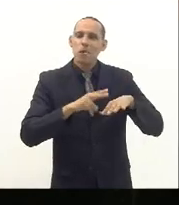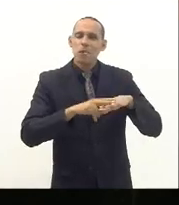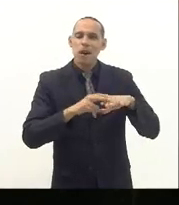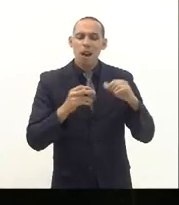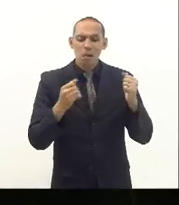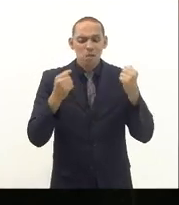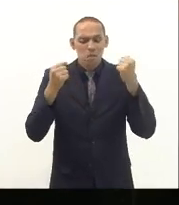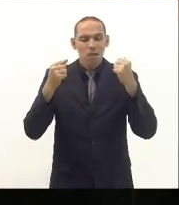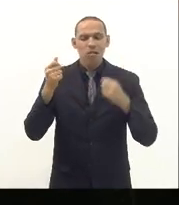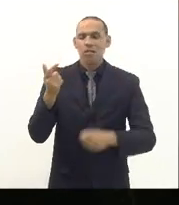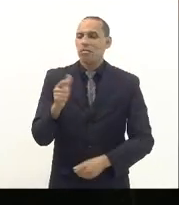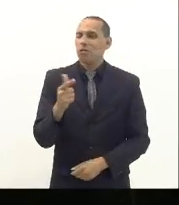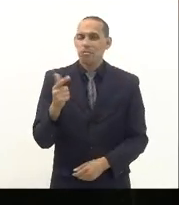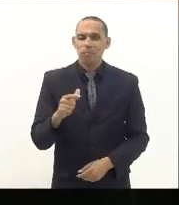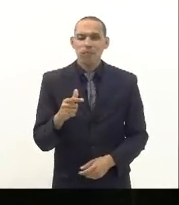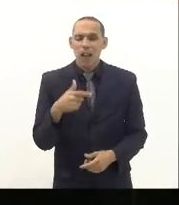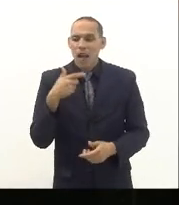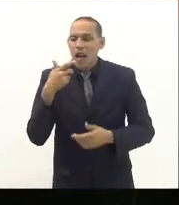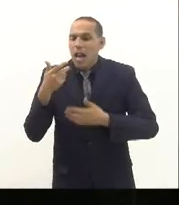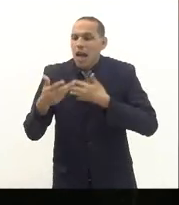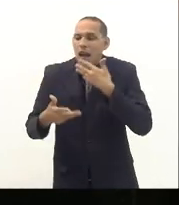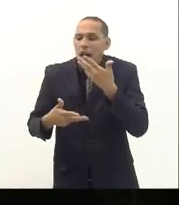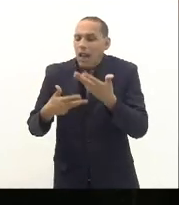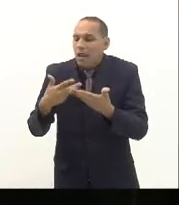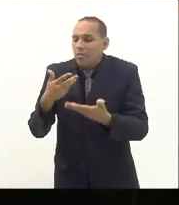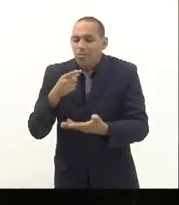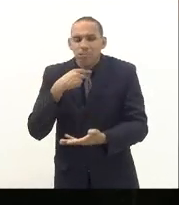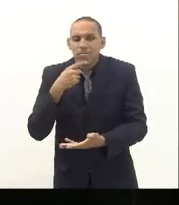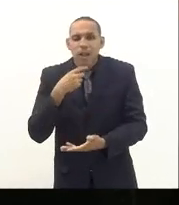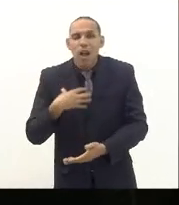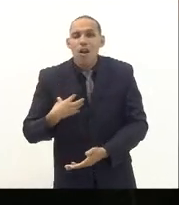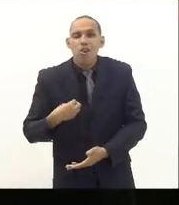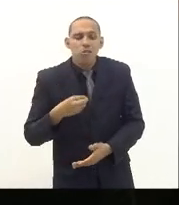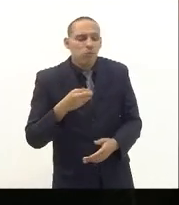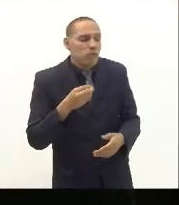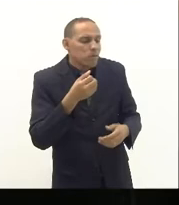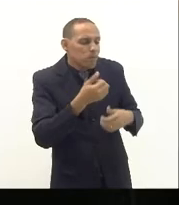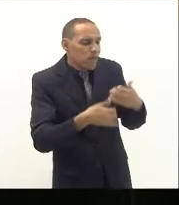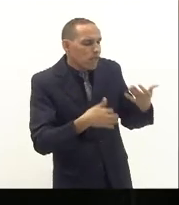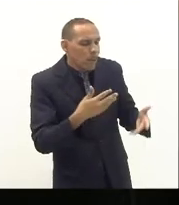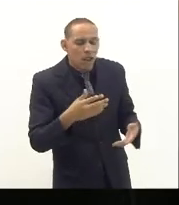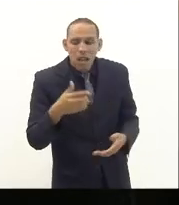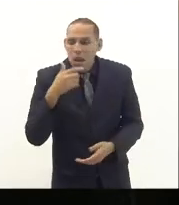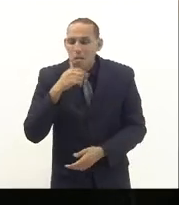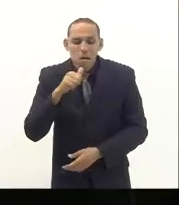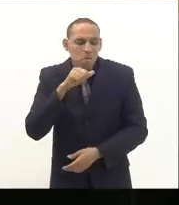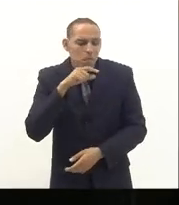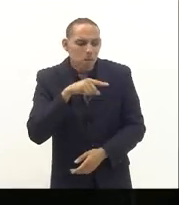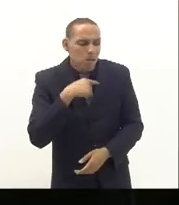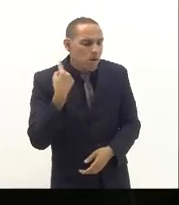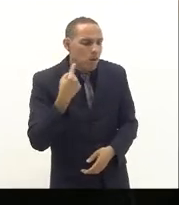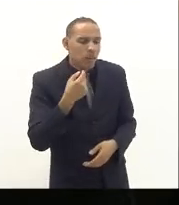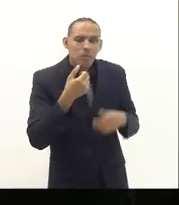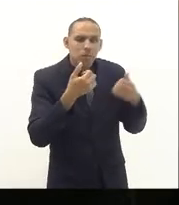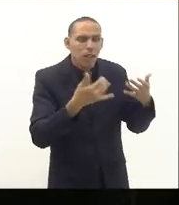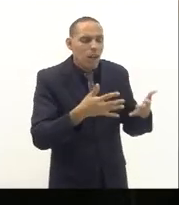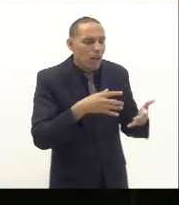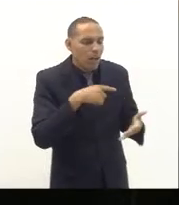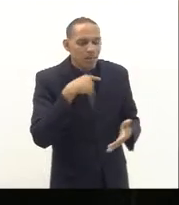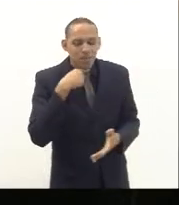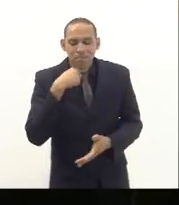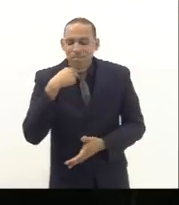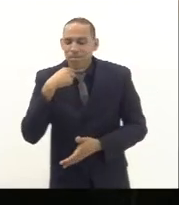força não encontrou palavras para contar por filho até agora que o pai dele faleceu